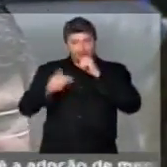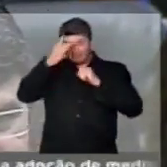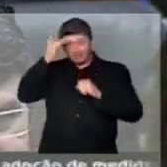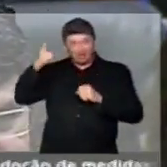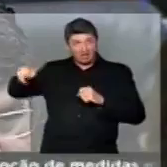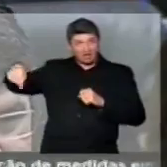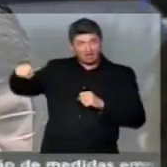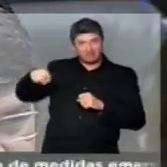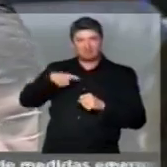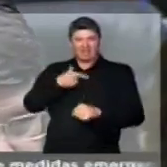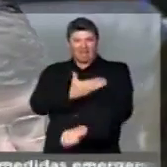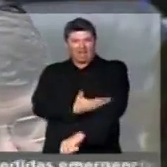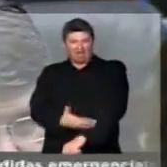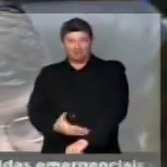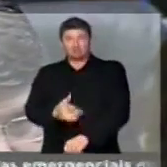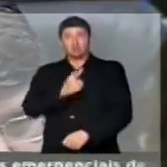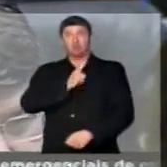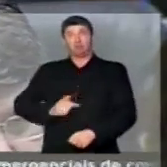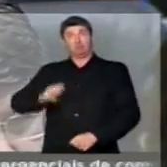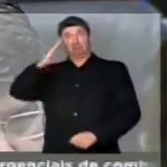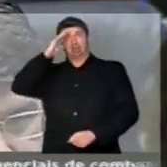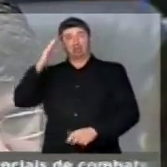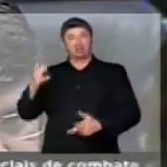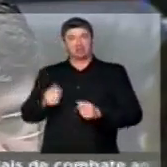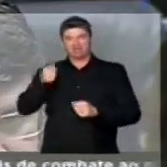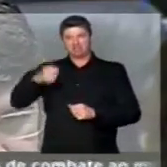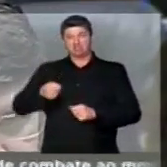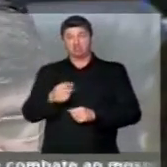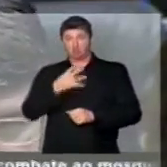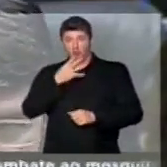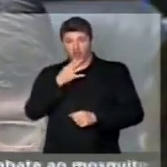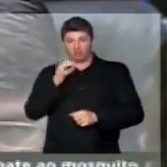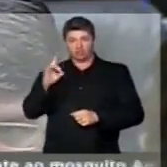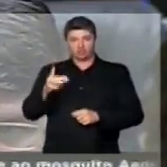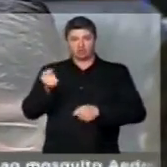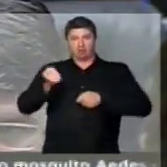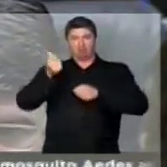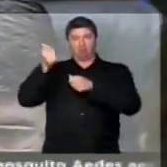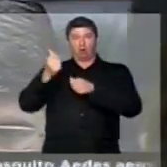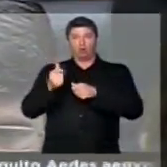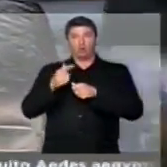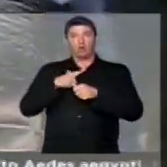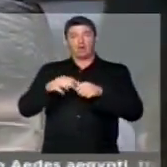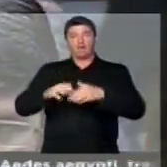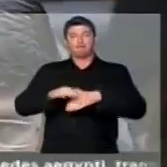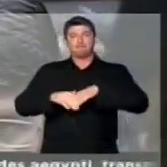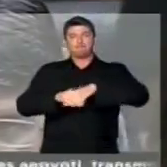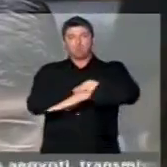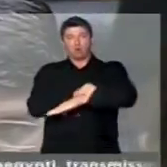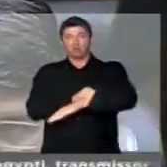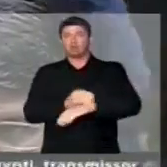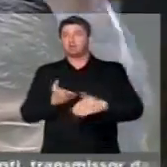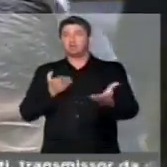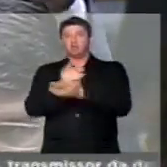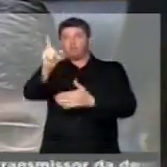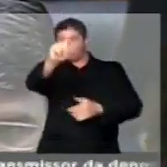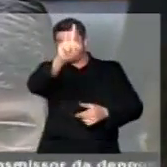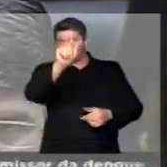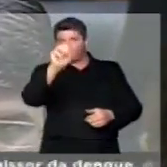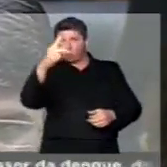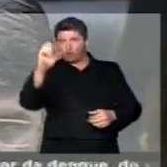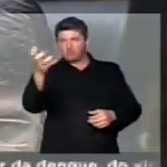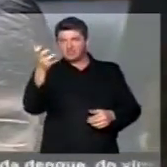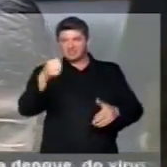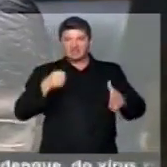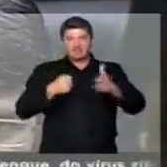aqueles que estão acostumados à ditadura, aqueles que só conhecem o rojão e o coturno, não vão passar com esse golpe